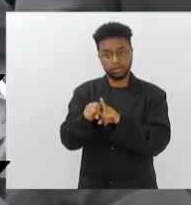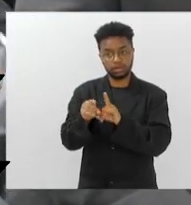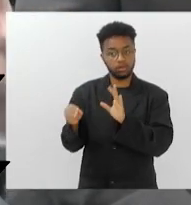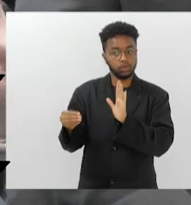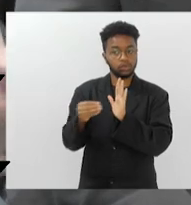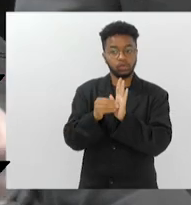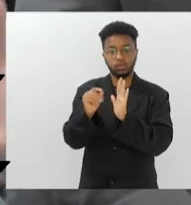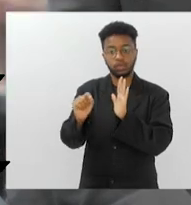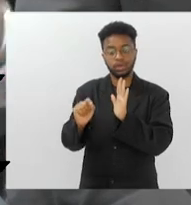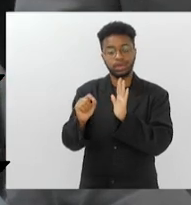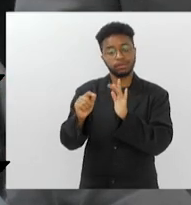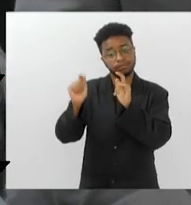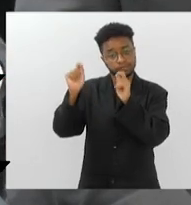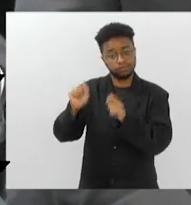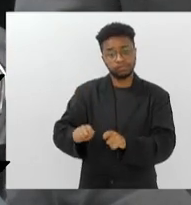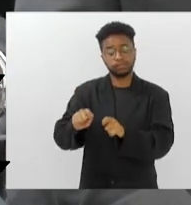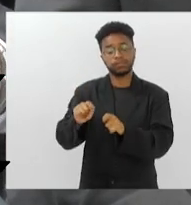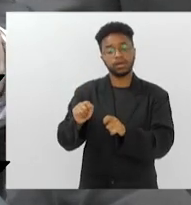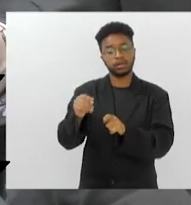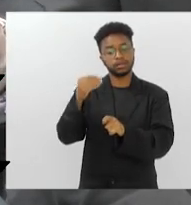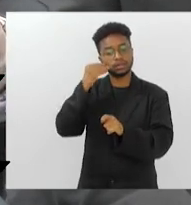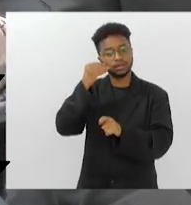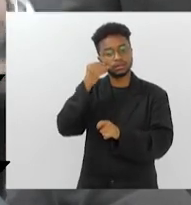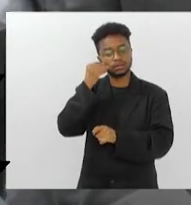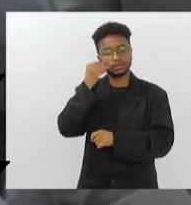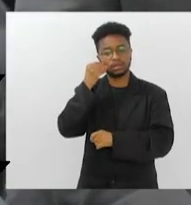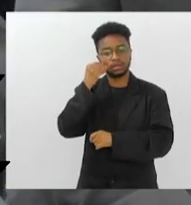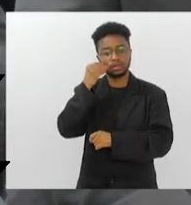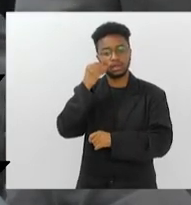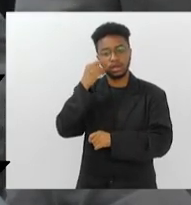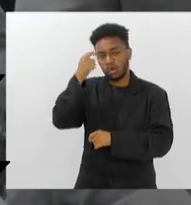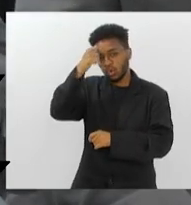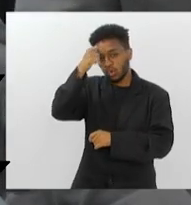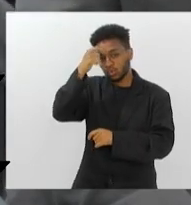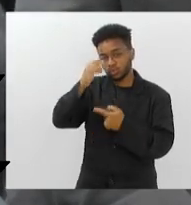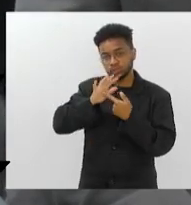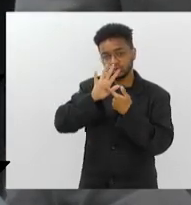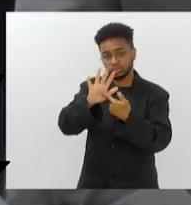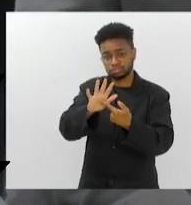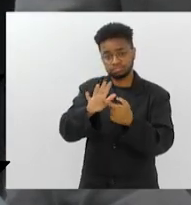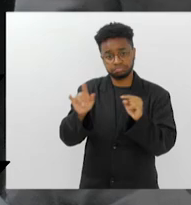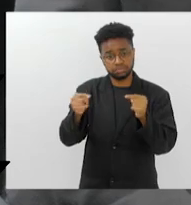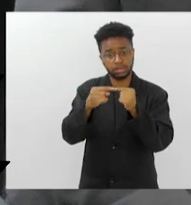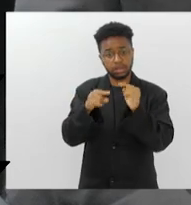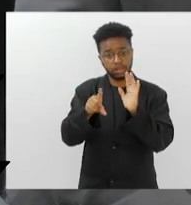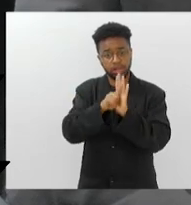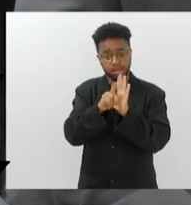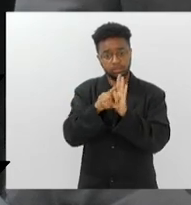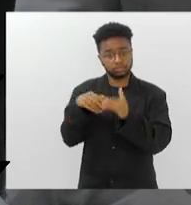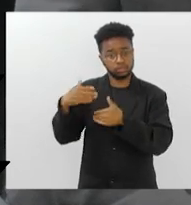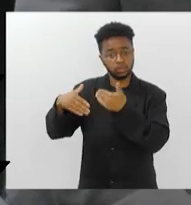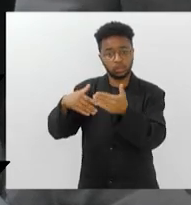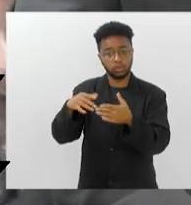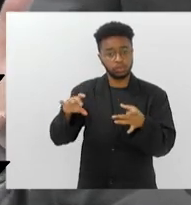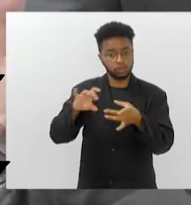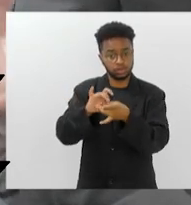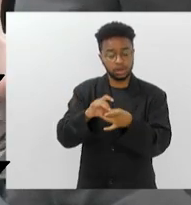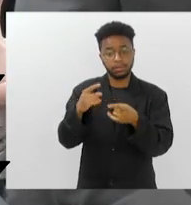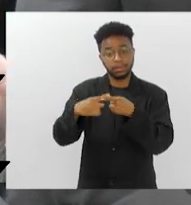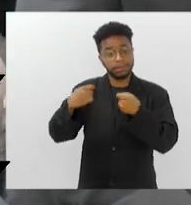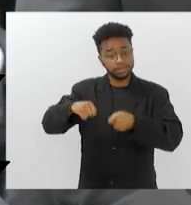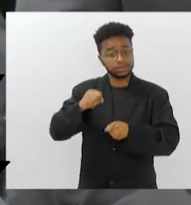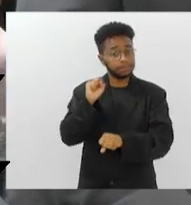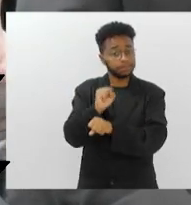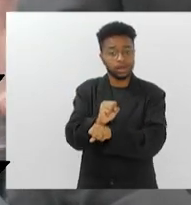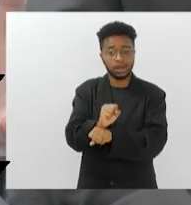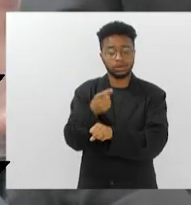pelo menos uma possibilidade de dar uma uma consciência uma consciência legal a esse processo que precisa parar a